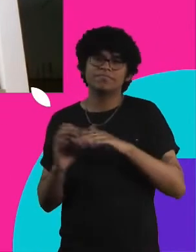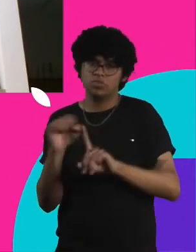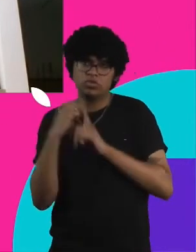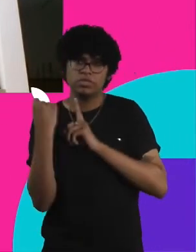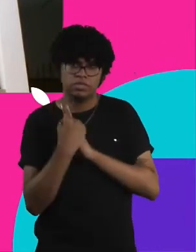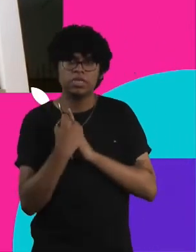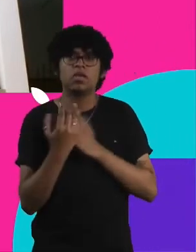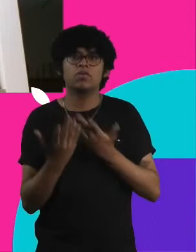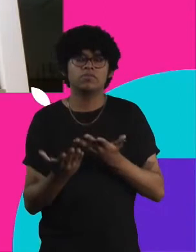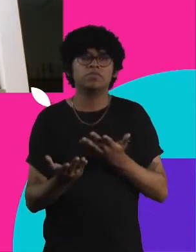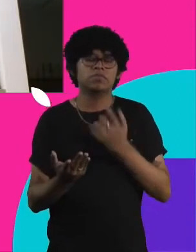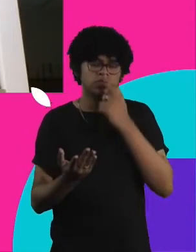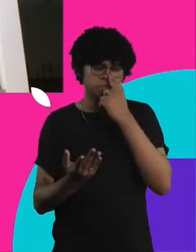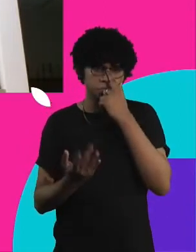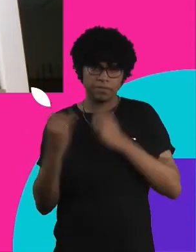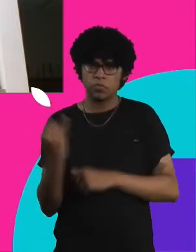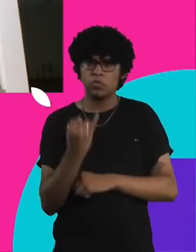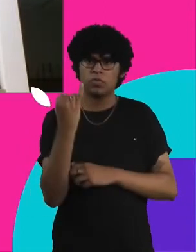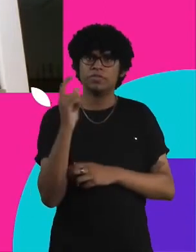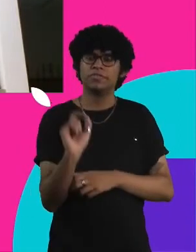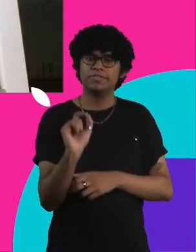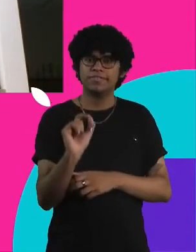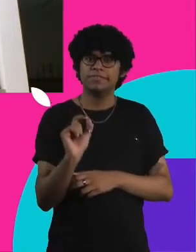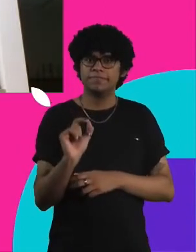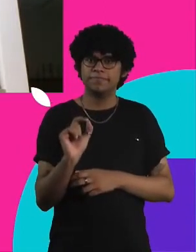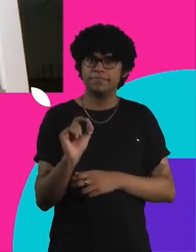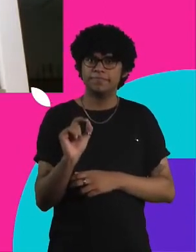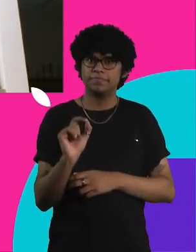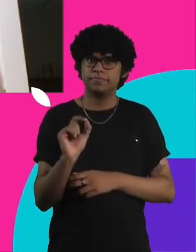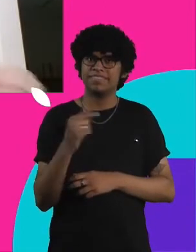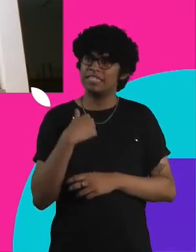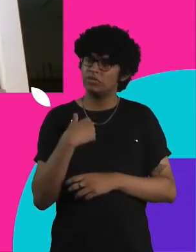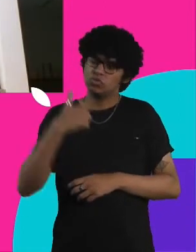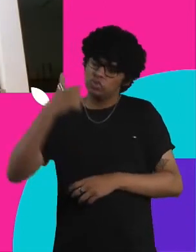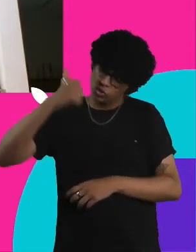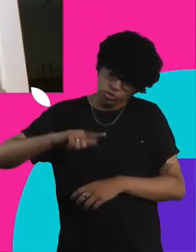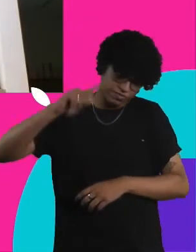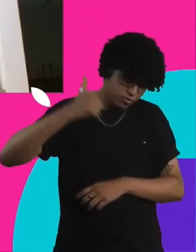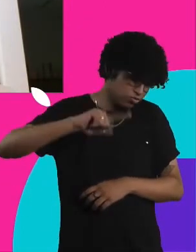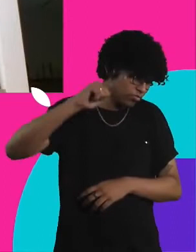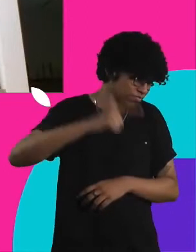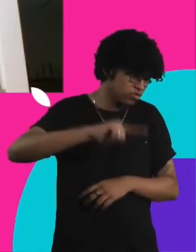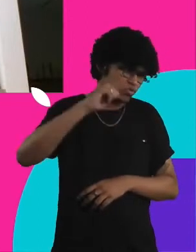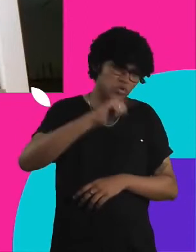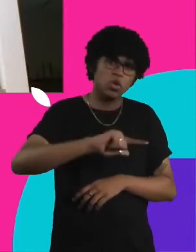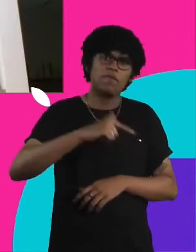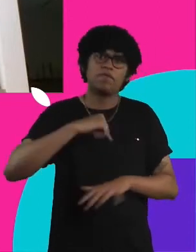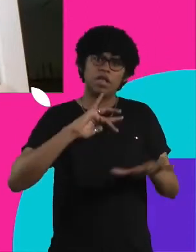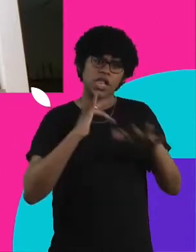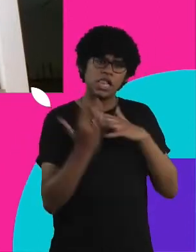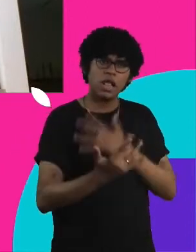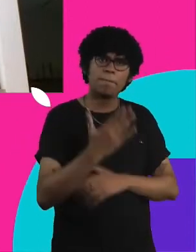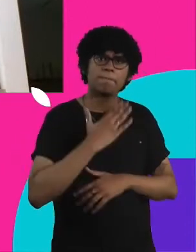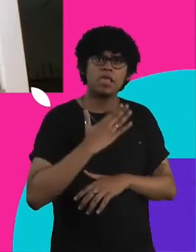social, e eu acho que é muito importante também uma questão que eu venho batendo muito, né, nos meus canais de